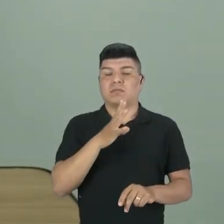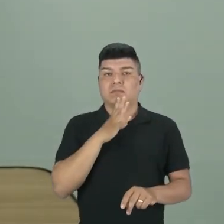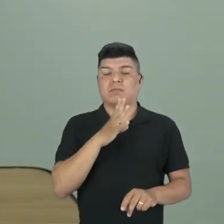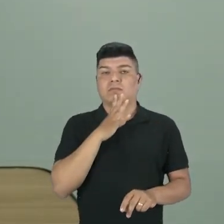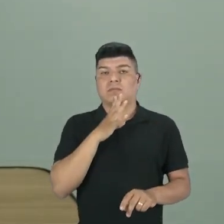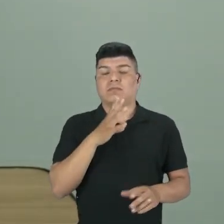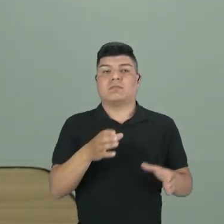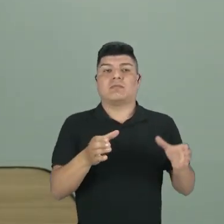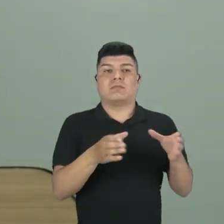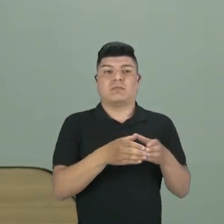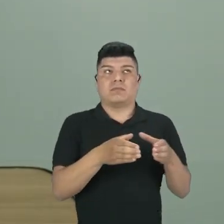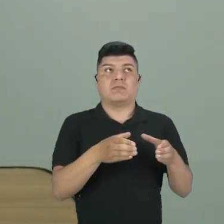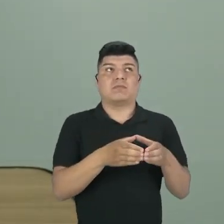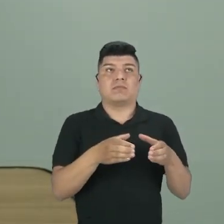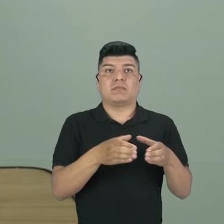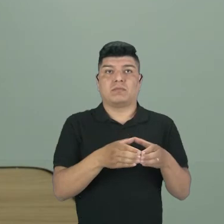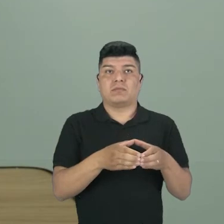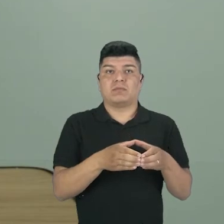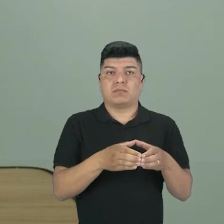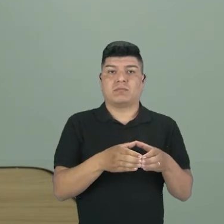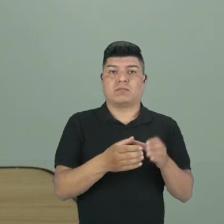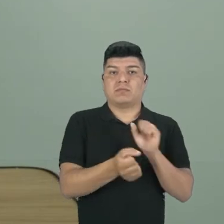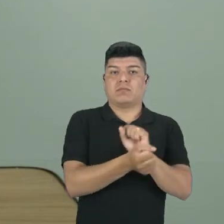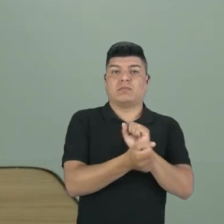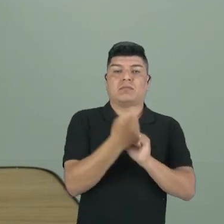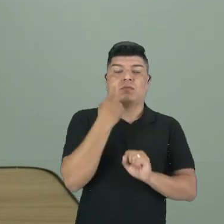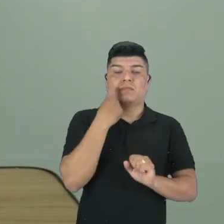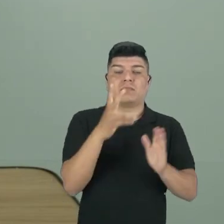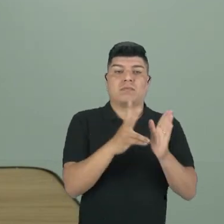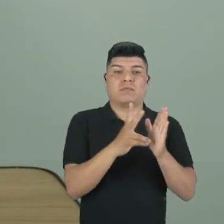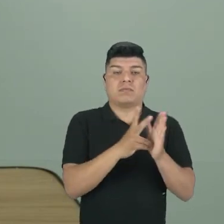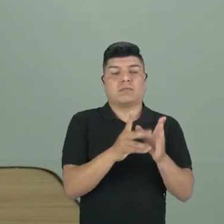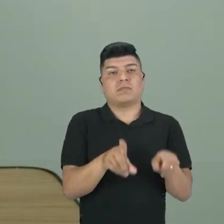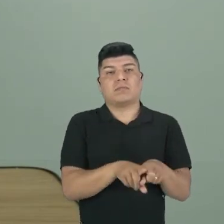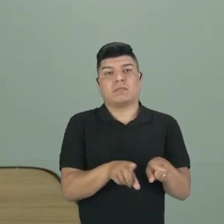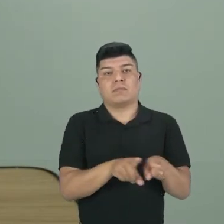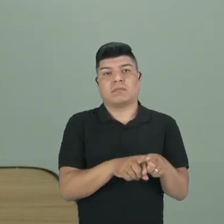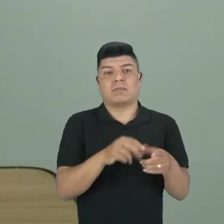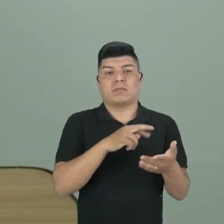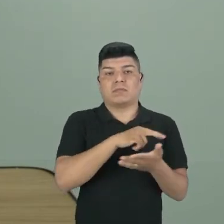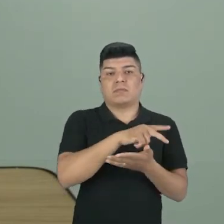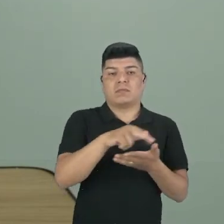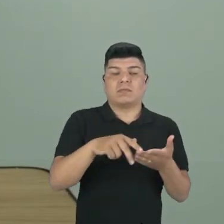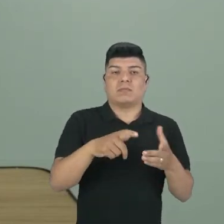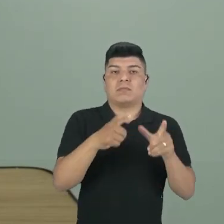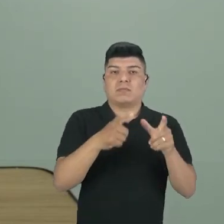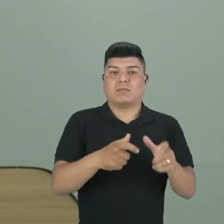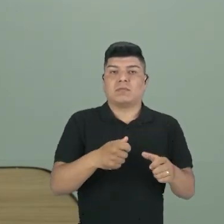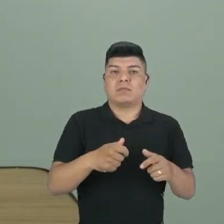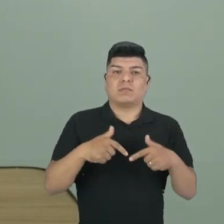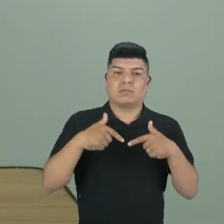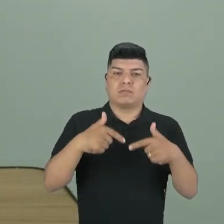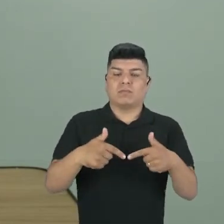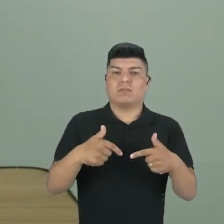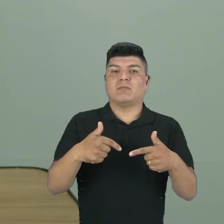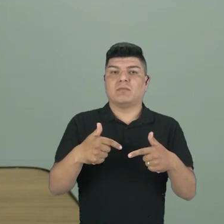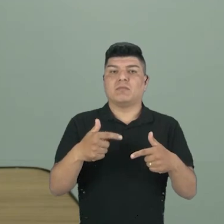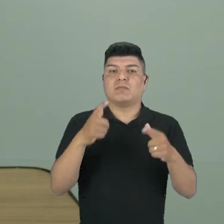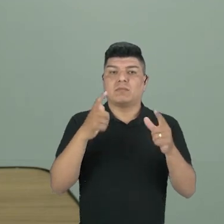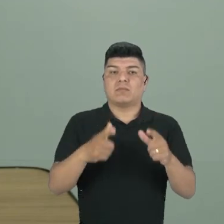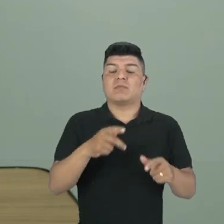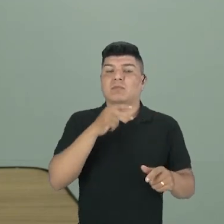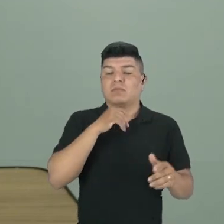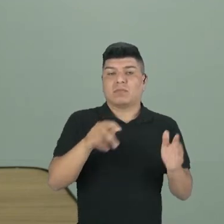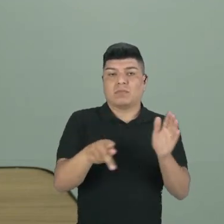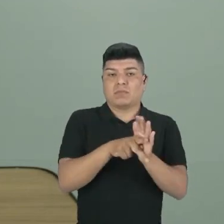como comunidades quilombolas. Os índios também, várias regiões, eles lutam para áreas serem demarcadas, ou